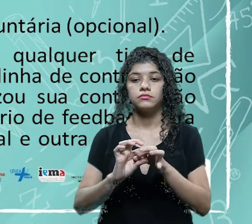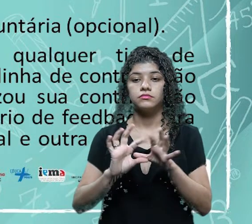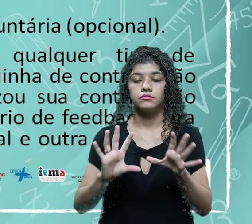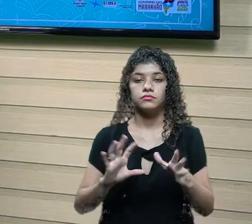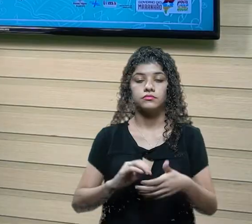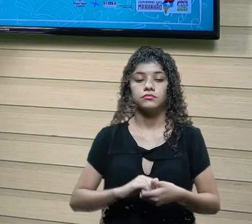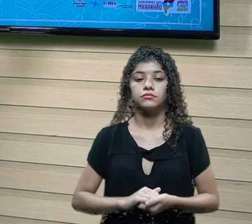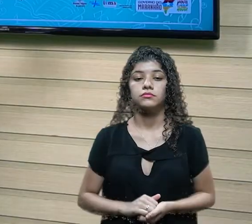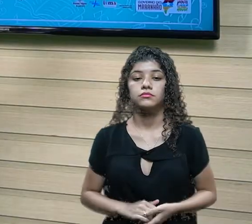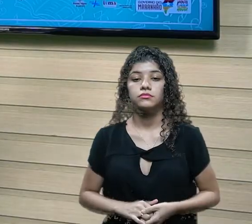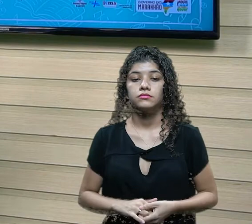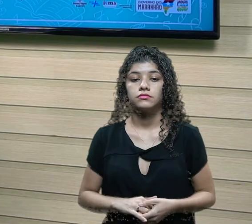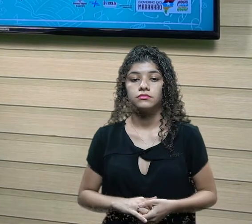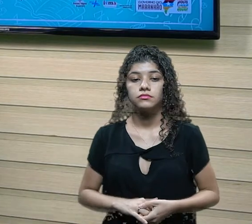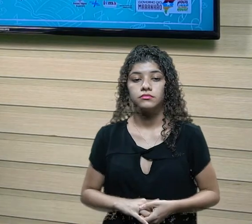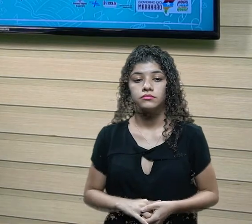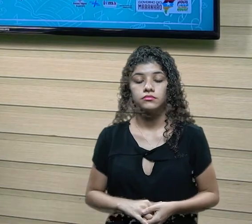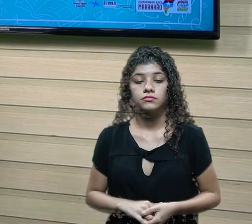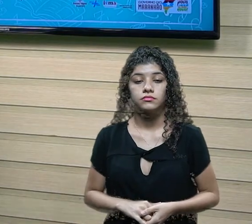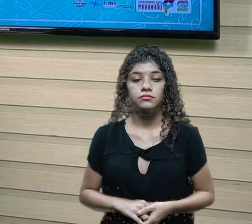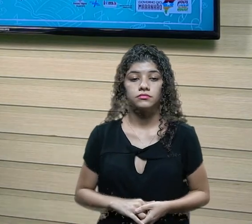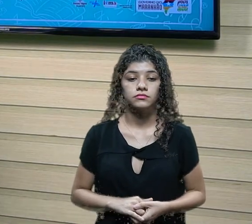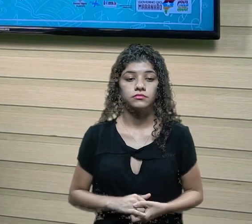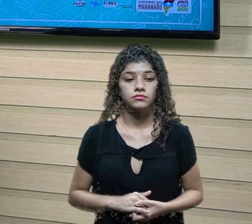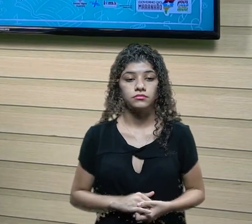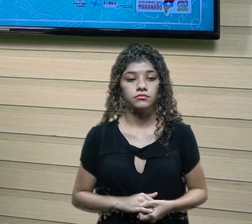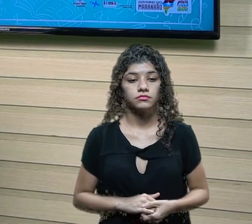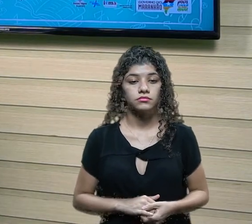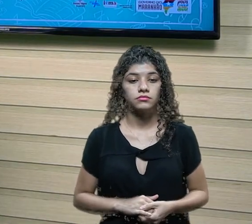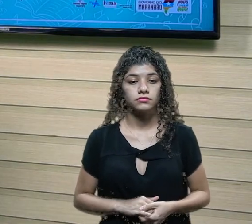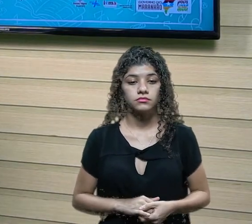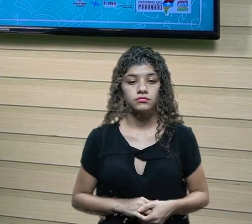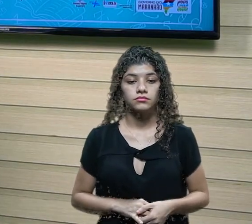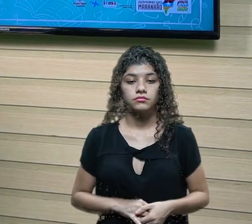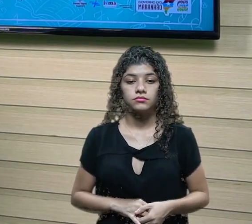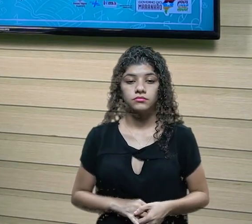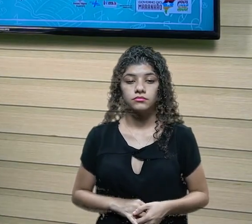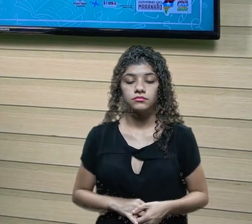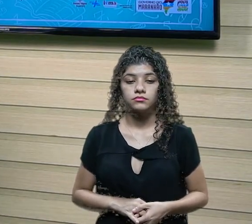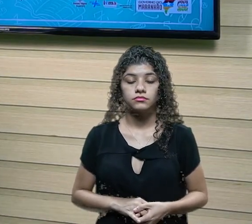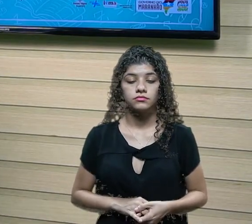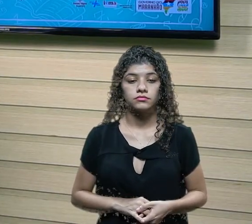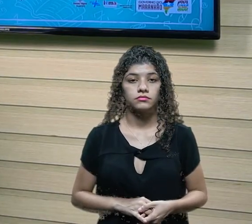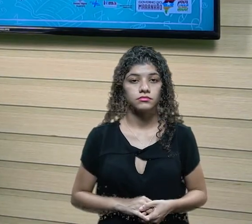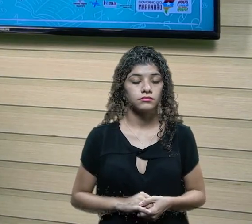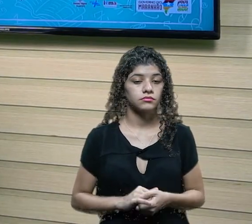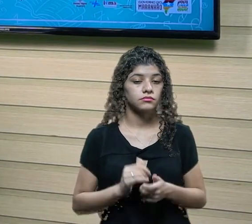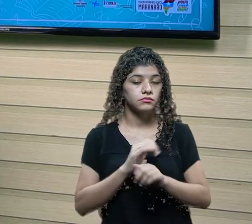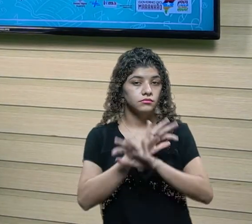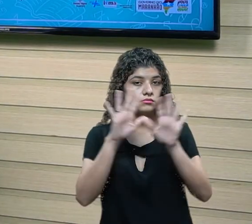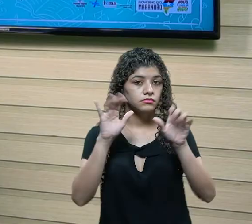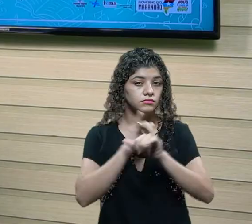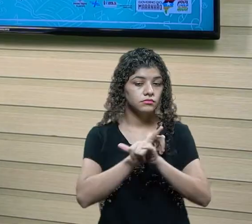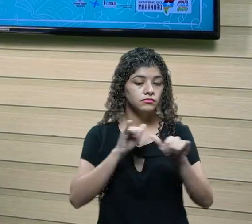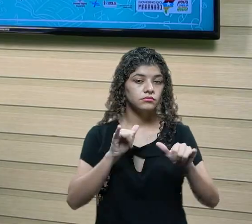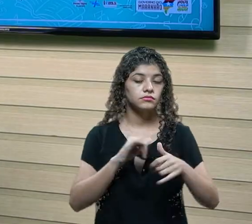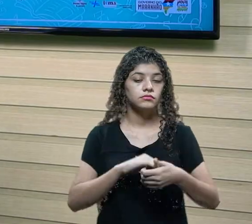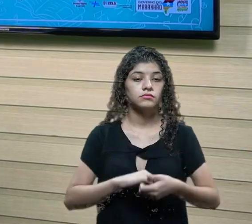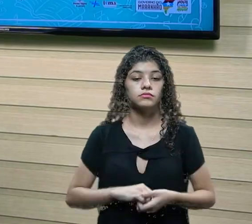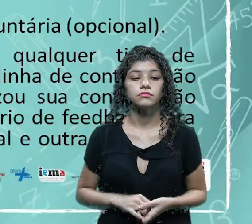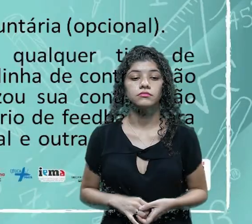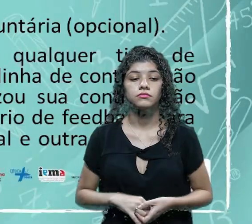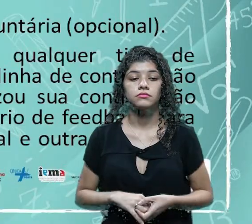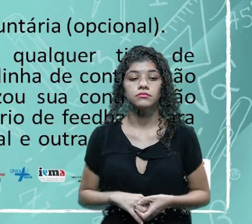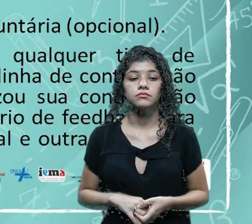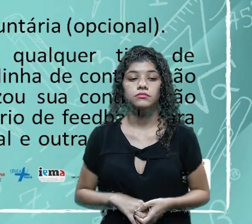sympla na seção dos ingressos Vai Dando uma comunicação bem clara dentro da